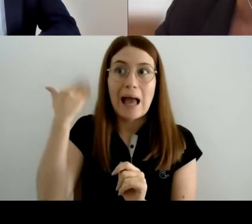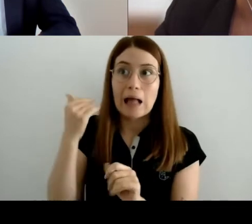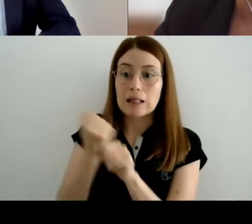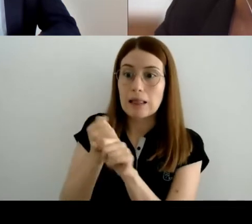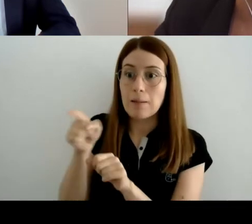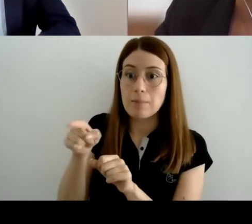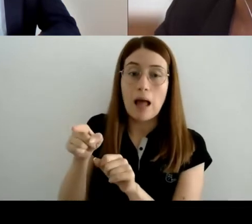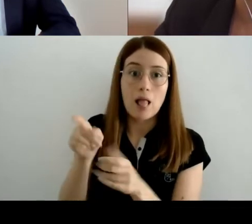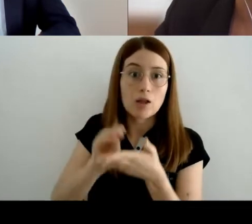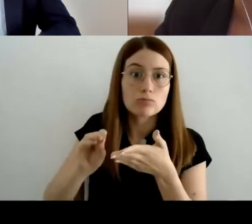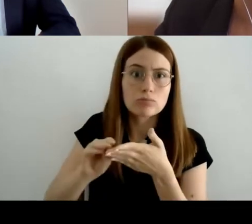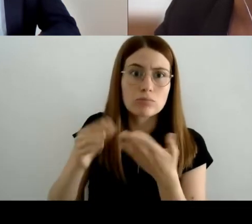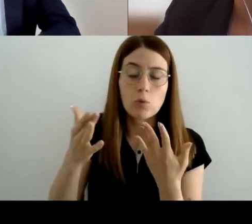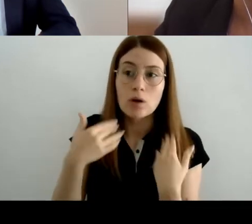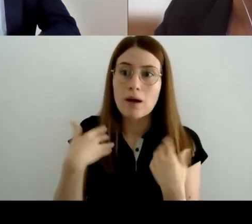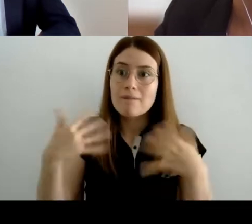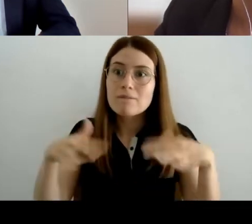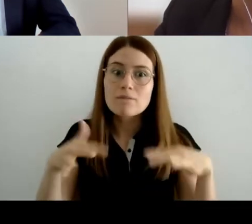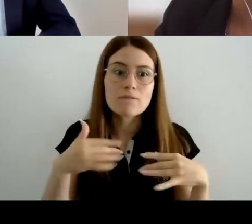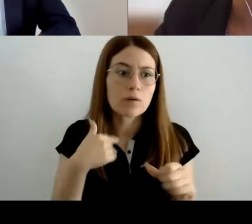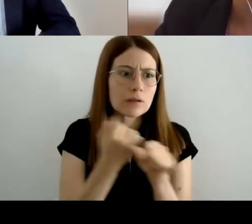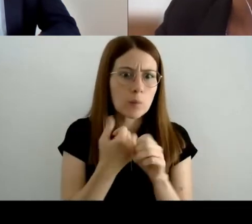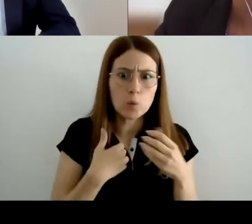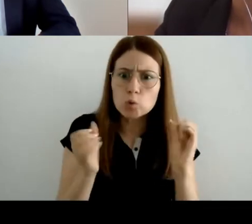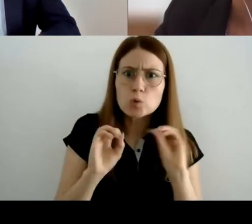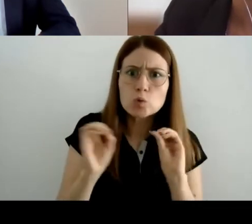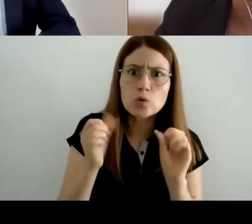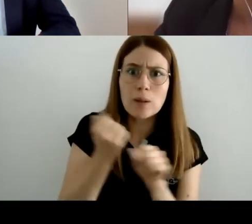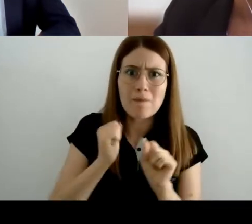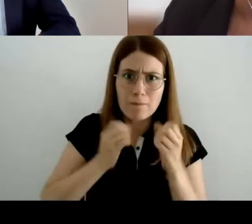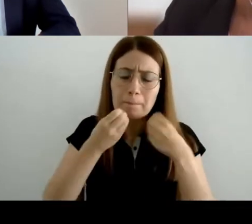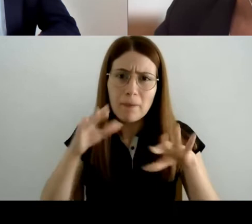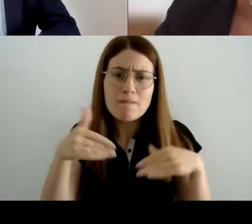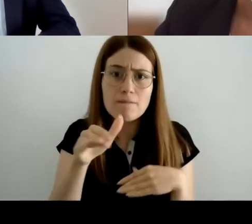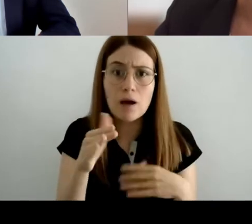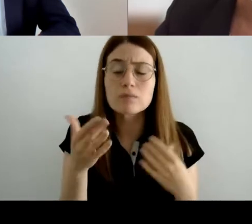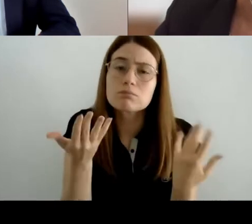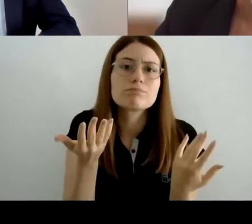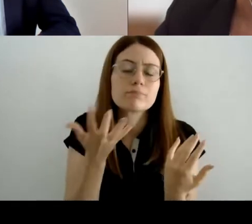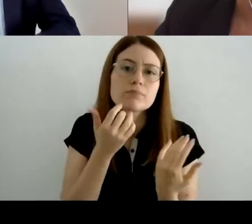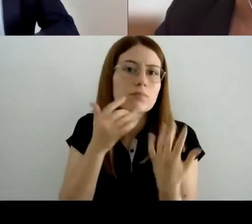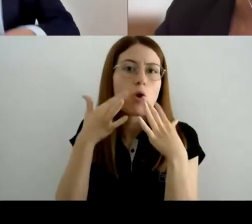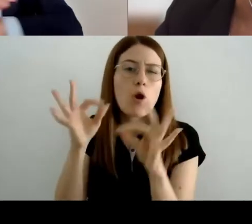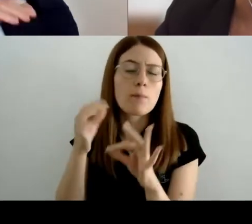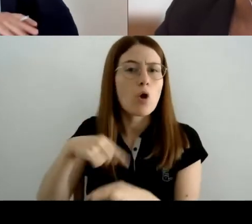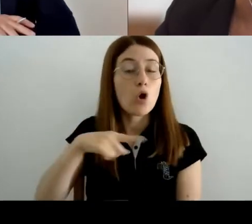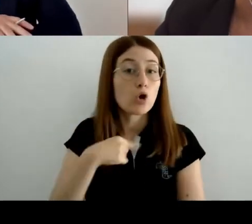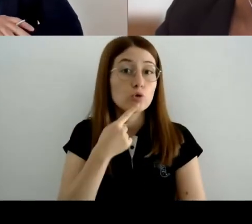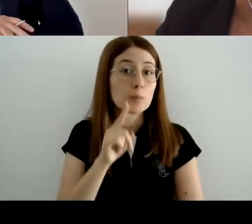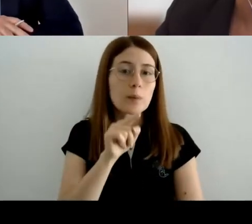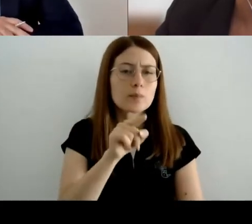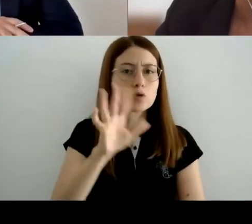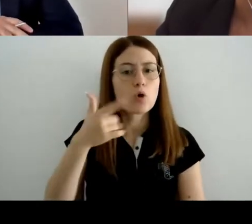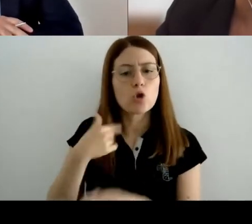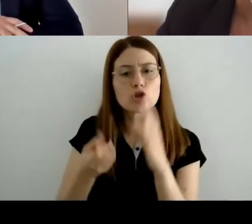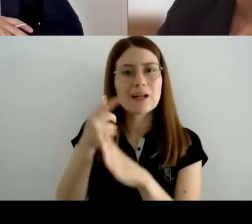trabalho de ficar sem tarefas e, consequentemente, ficar sem o seu posto de trabalho. Nós não nos apercebemos disso quando